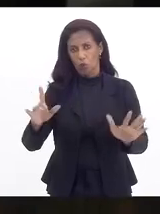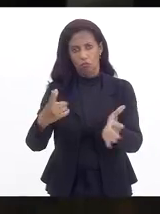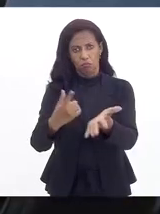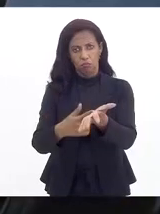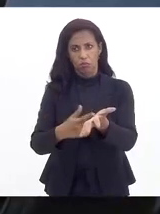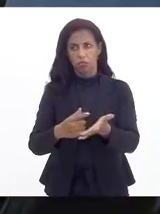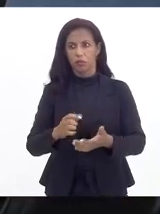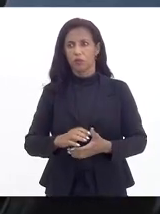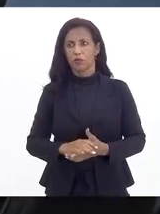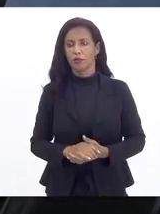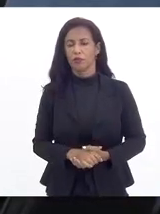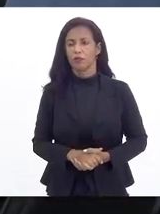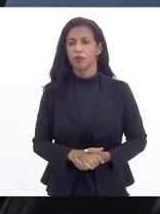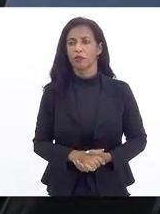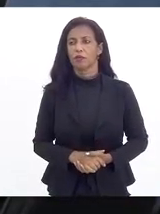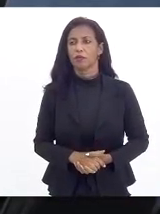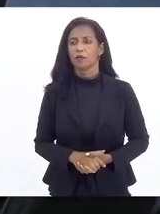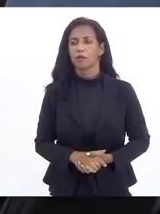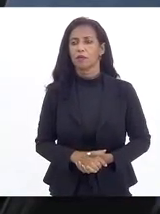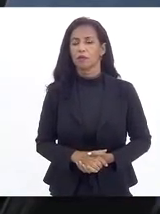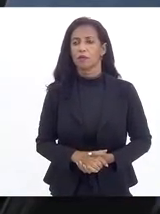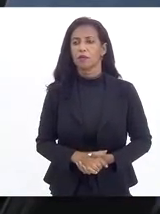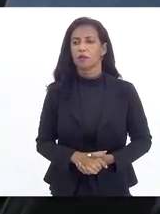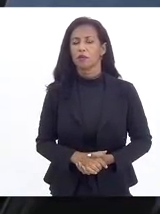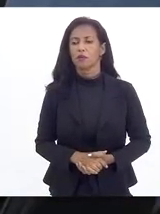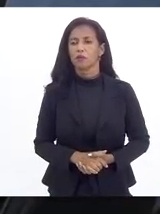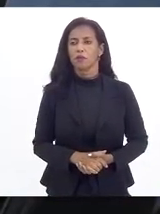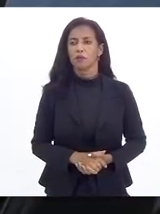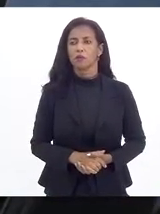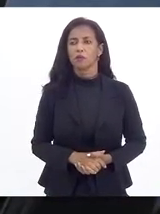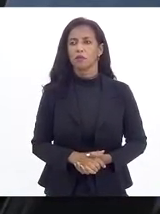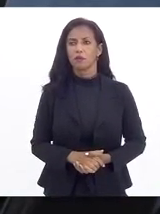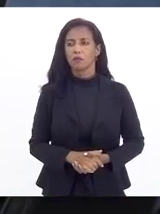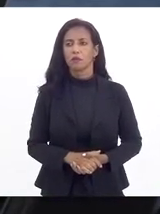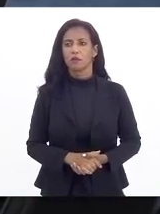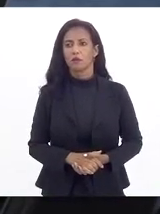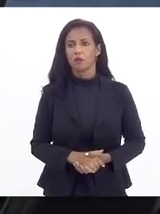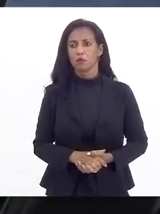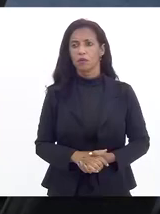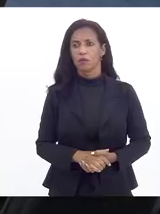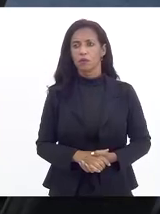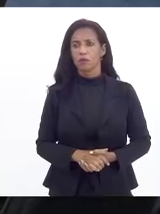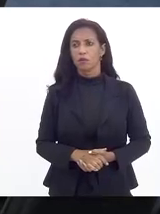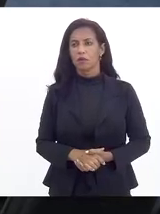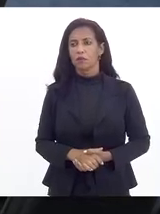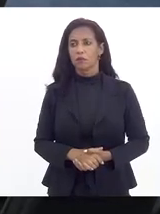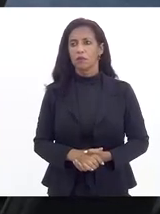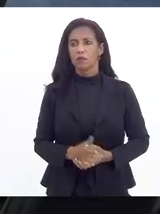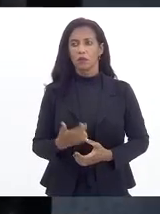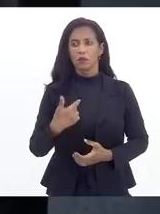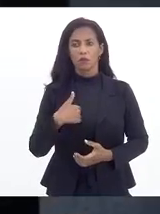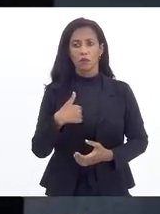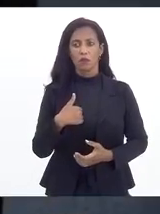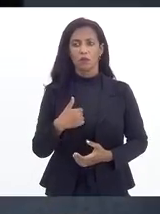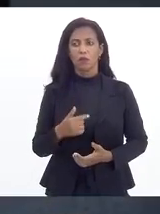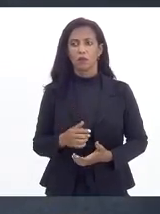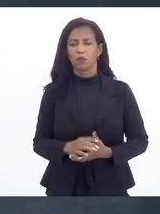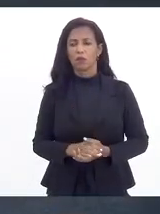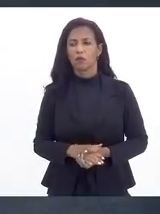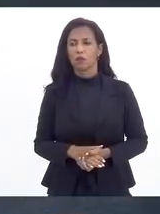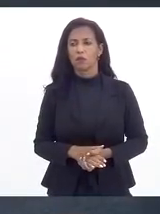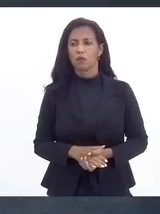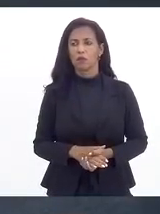Sim, presidente, questão de ordem aqui. Por parte do líder do governo. Posso continuar? Eu, inclusive, fui uma das